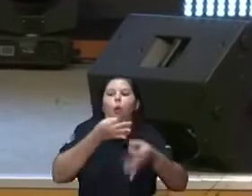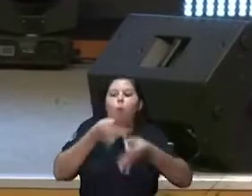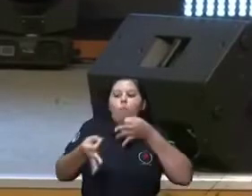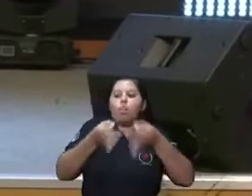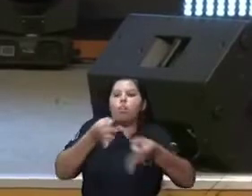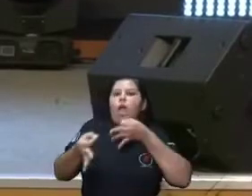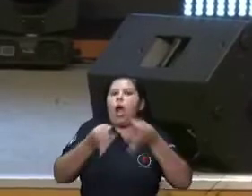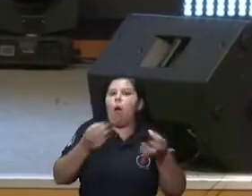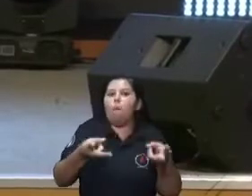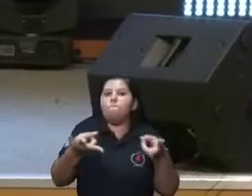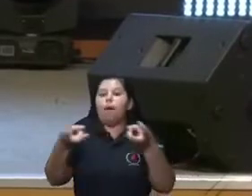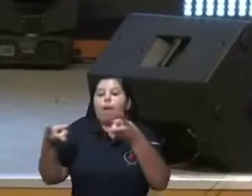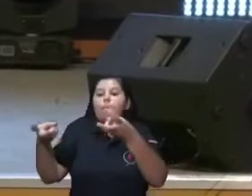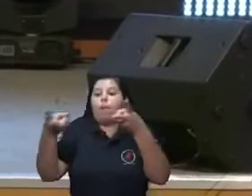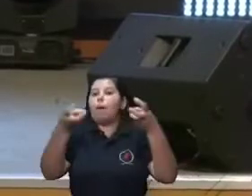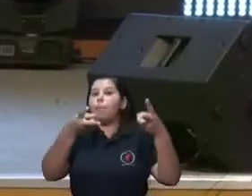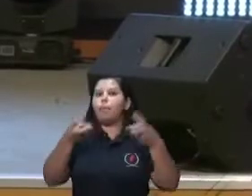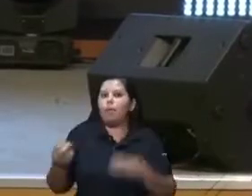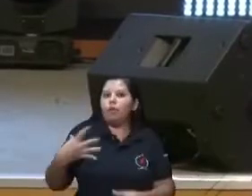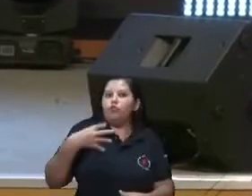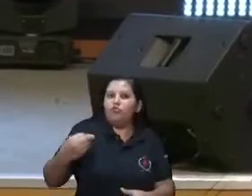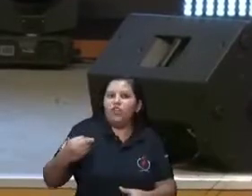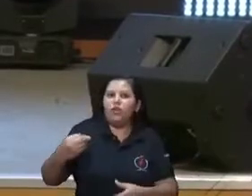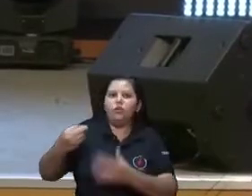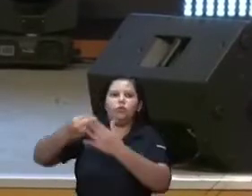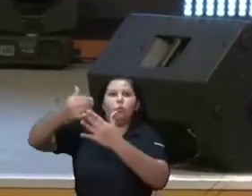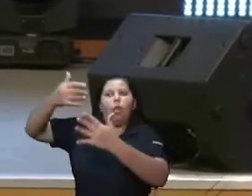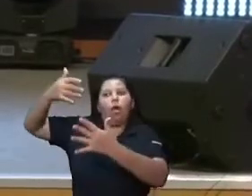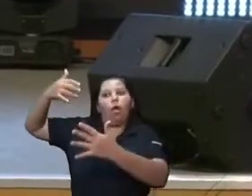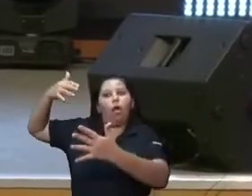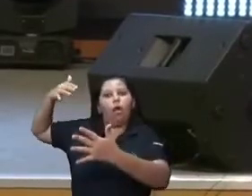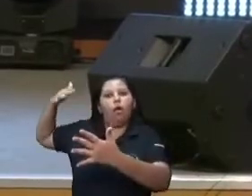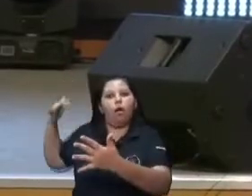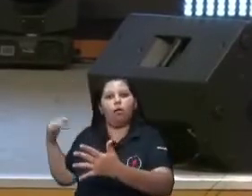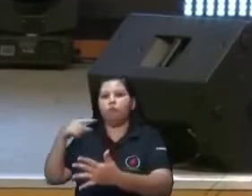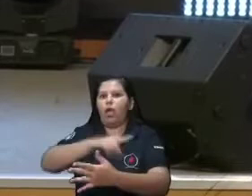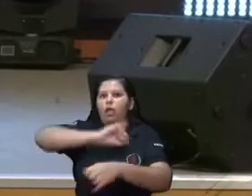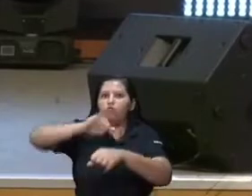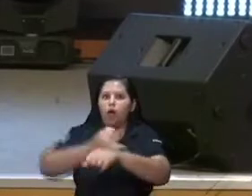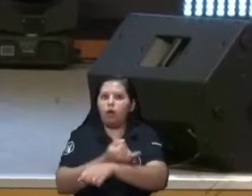teve dos filhos durante toda a vida.